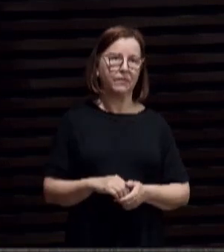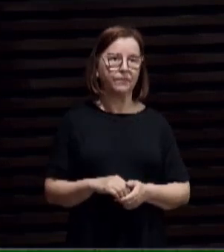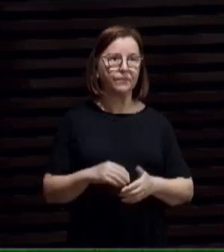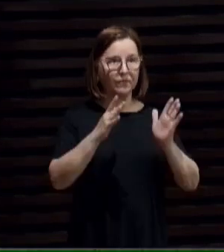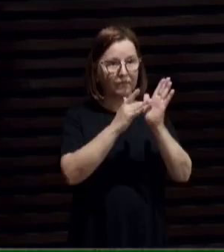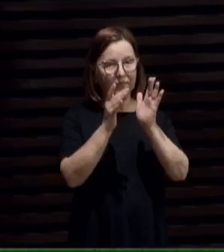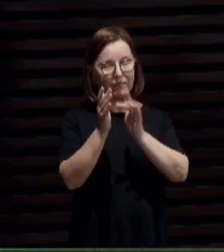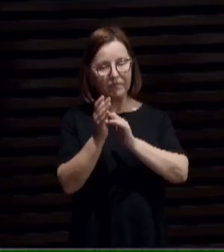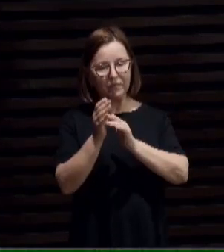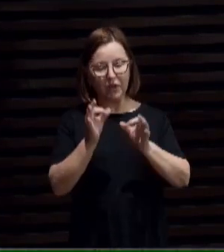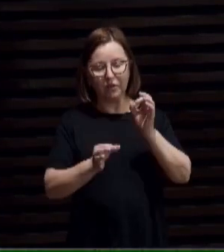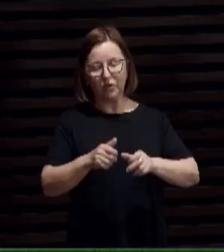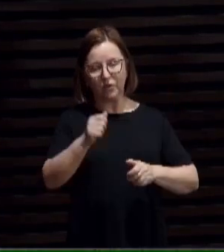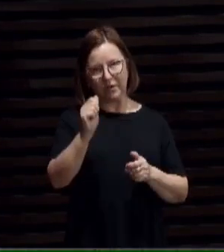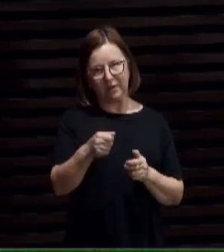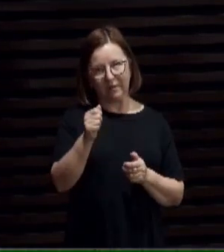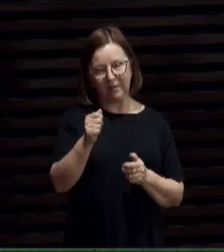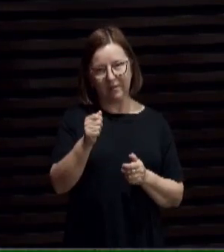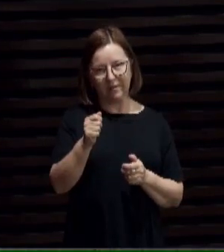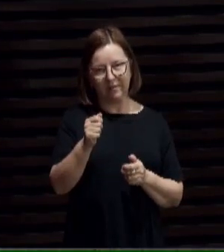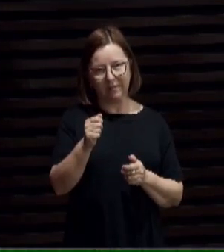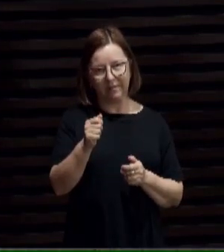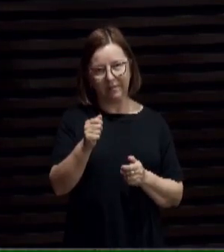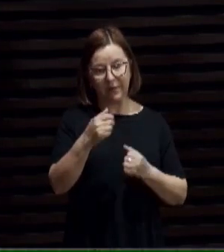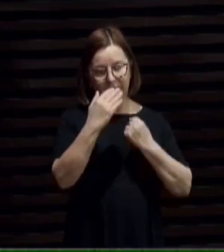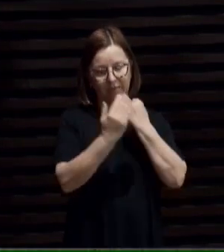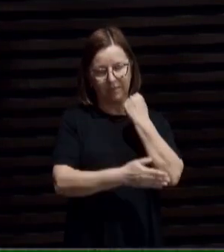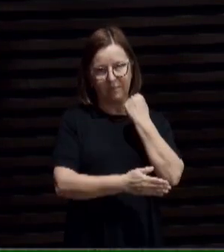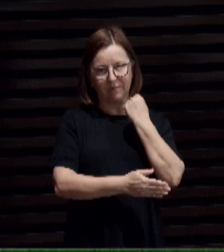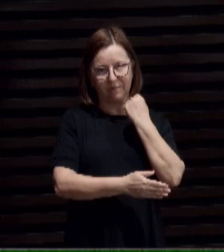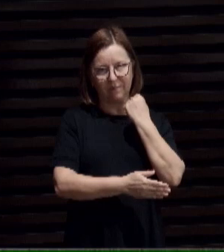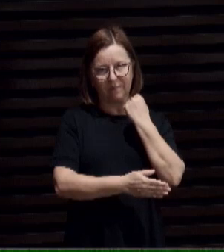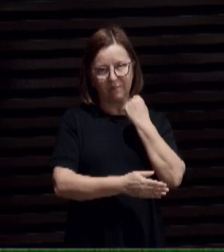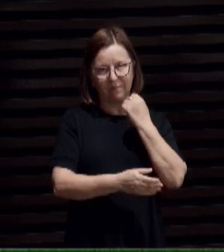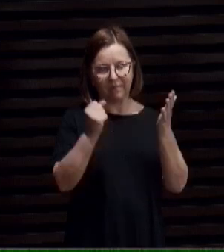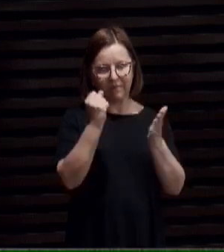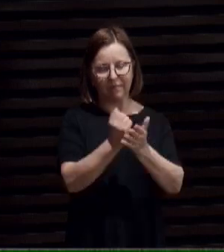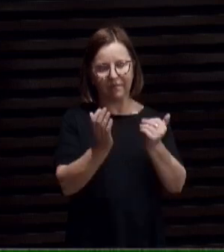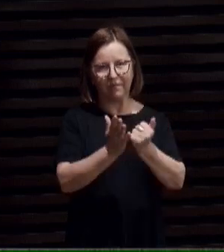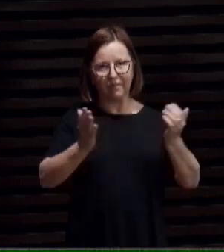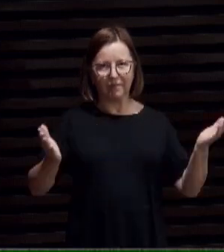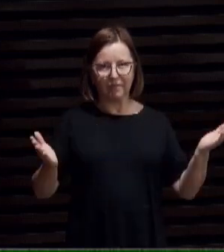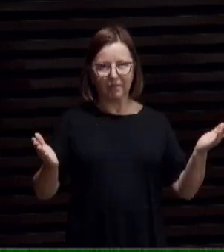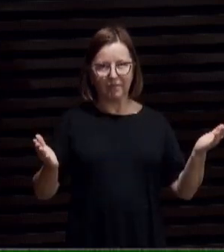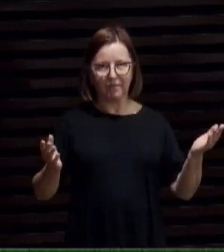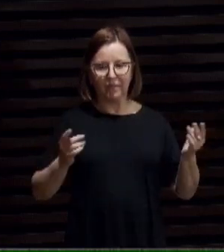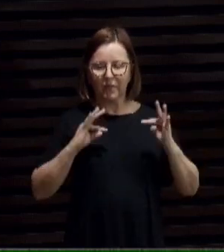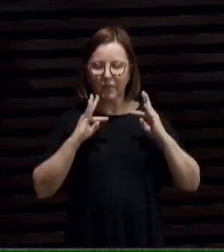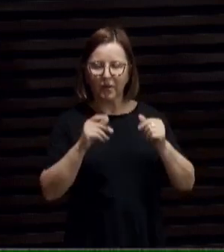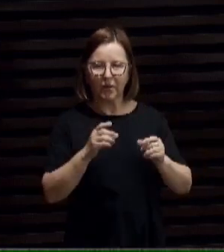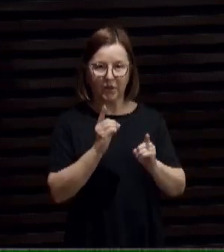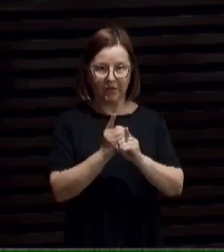Jesus é julgado, é sentenciado, é crucificado. Todos os